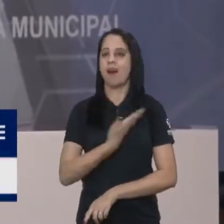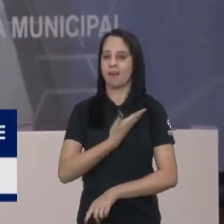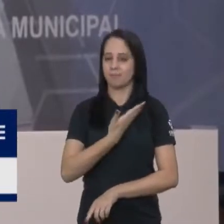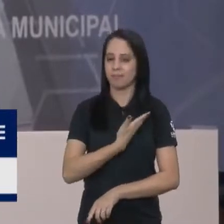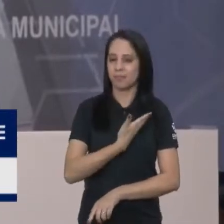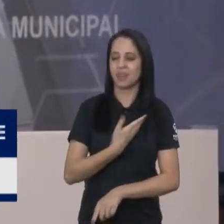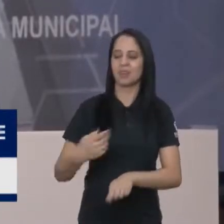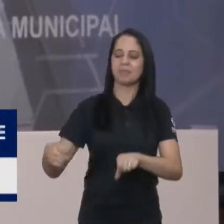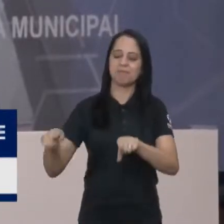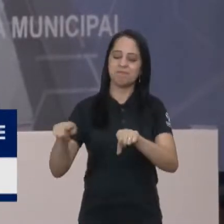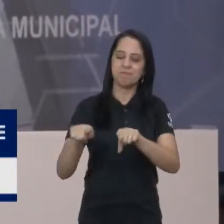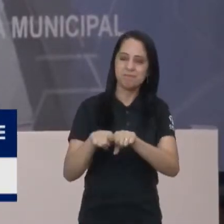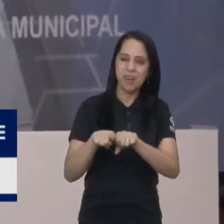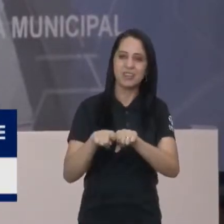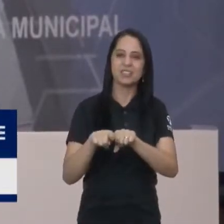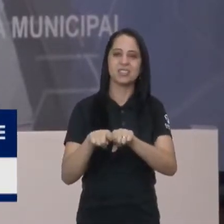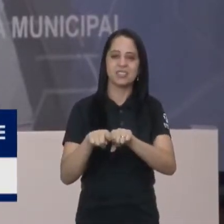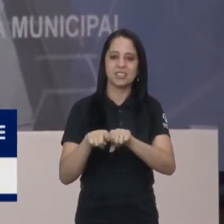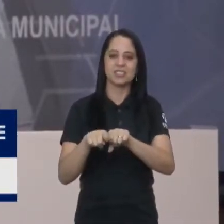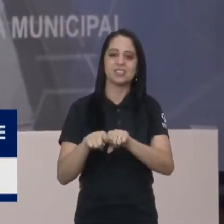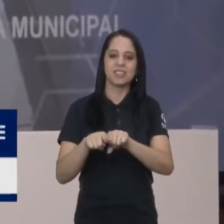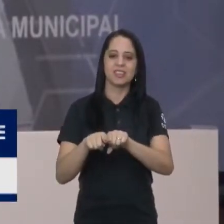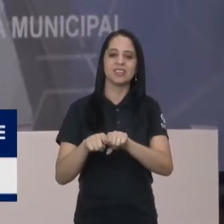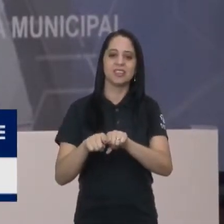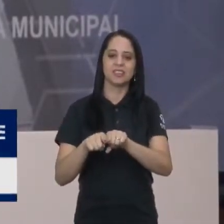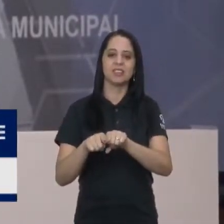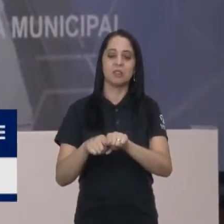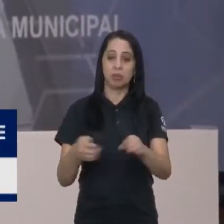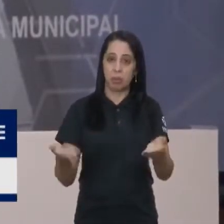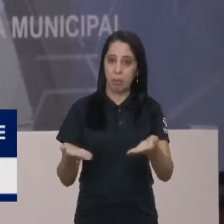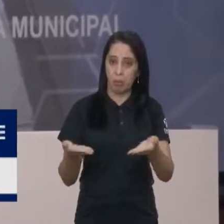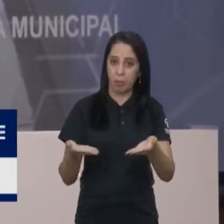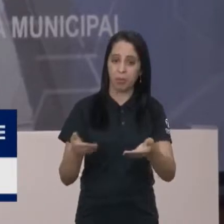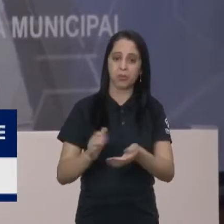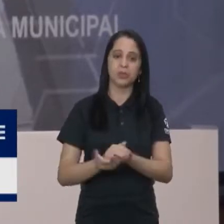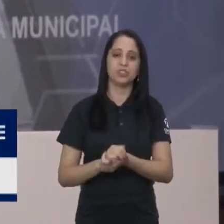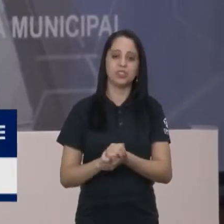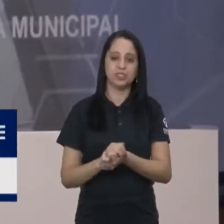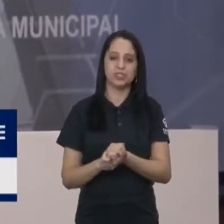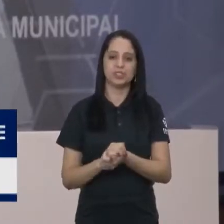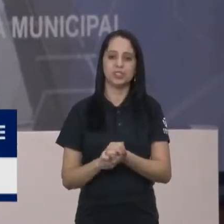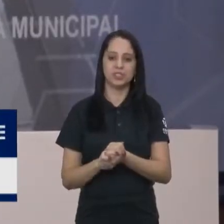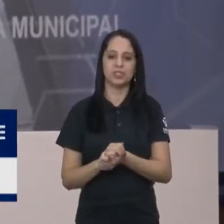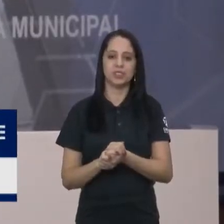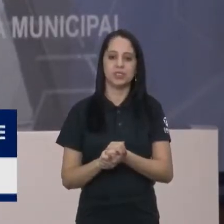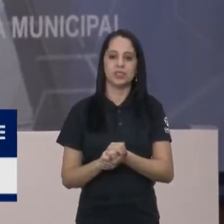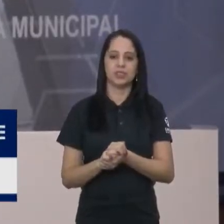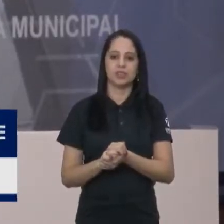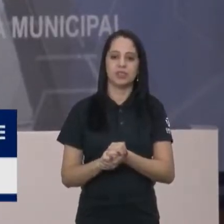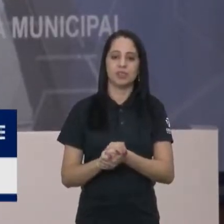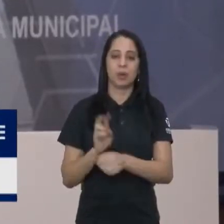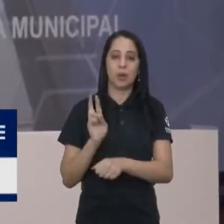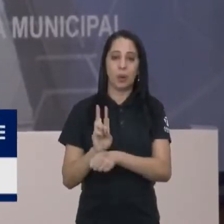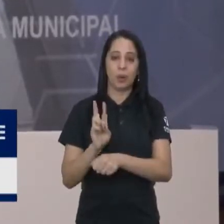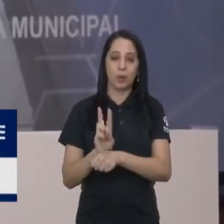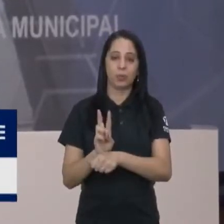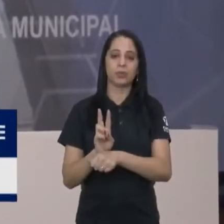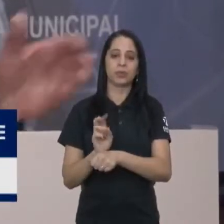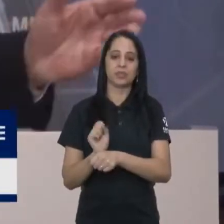nosso parceiro aqui que hoje lá tomando conta